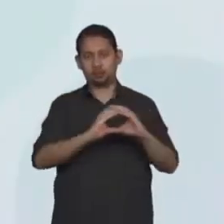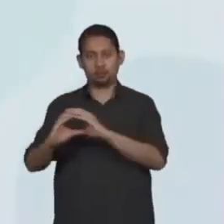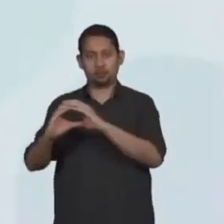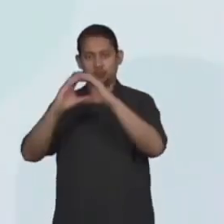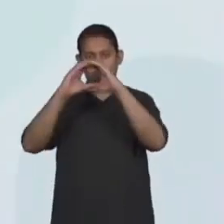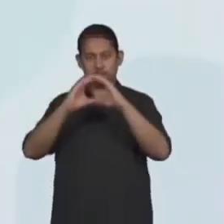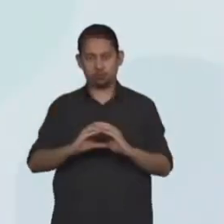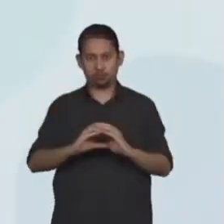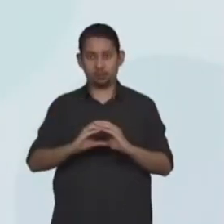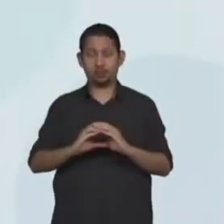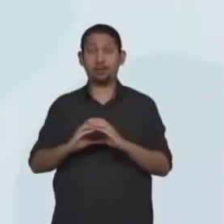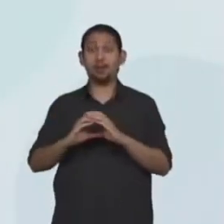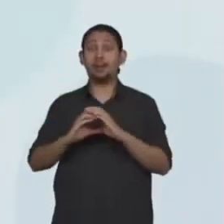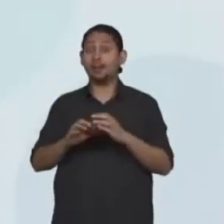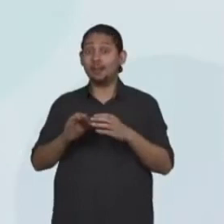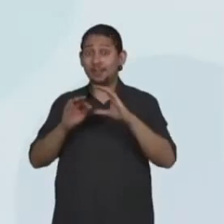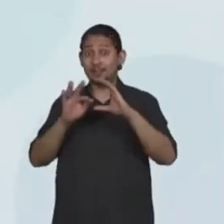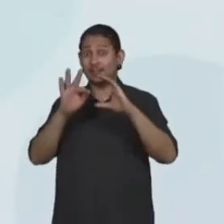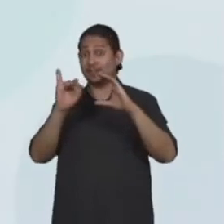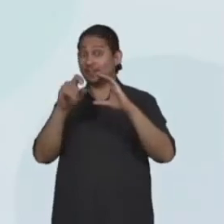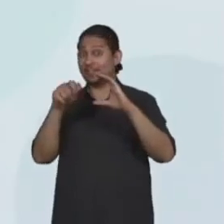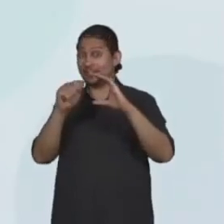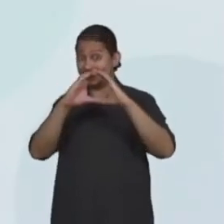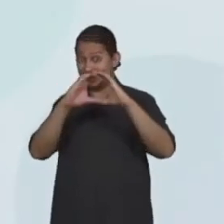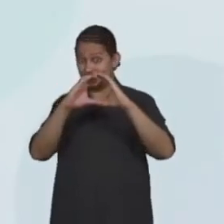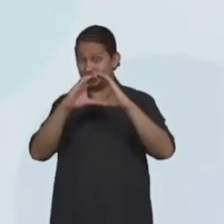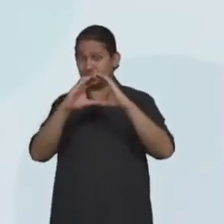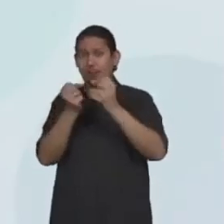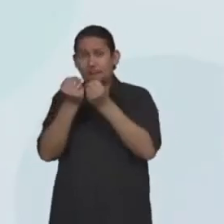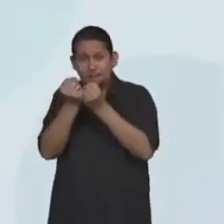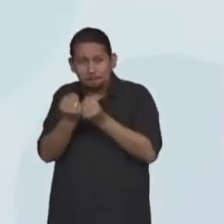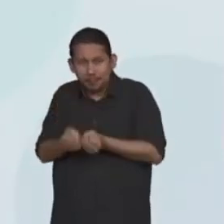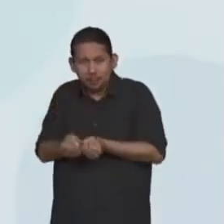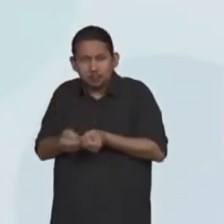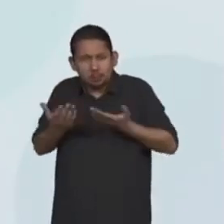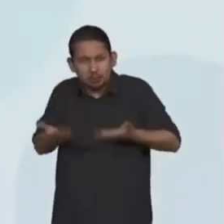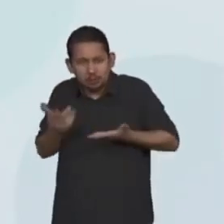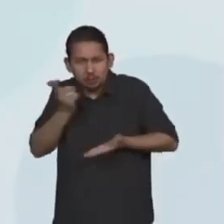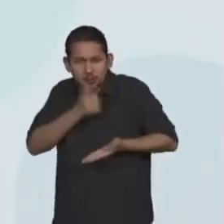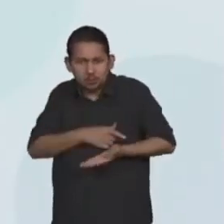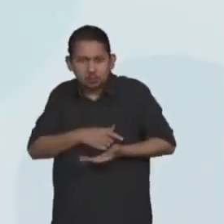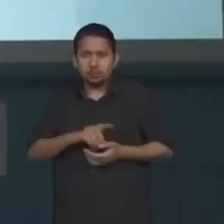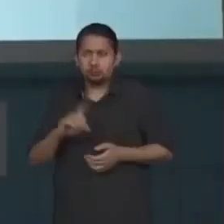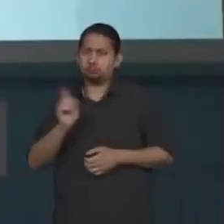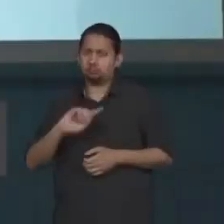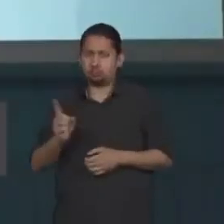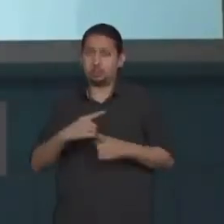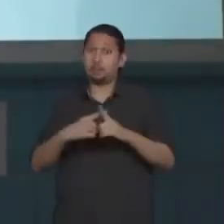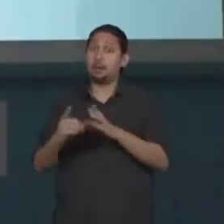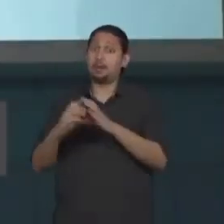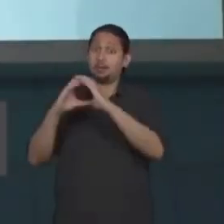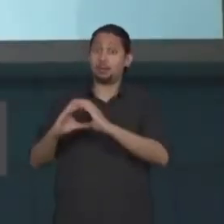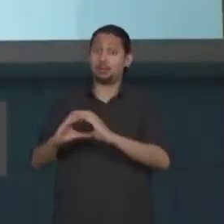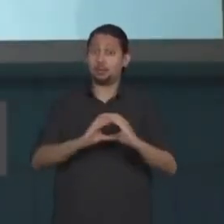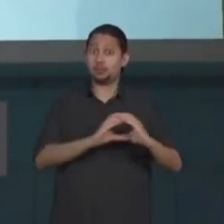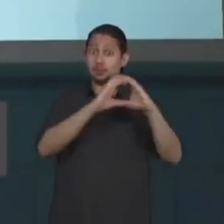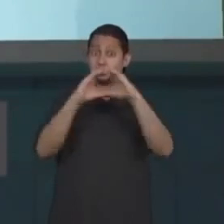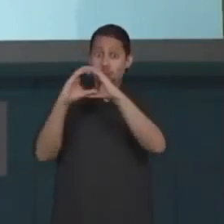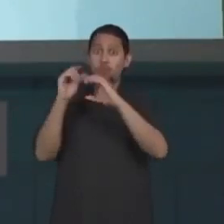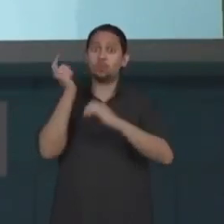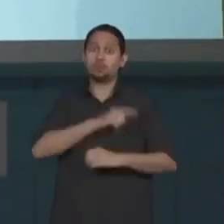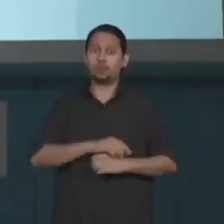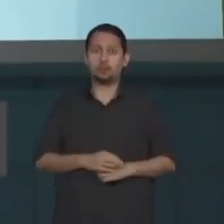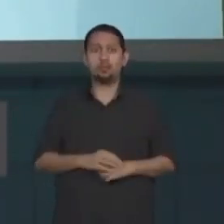geram redução do peso, mas as móveis sim, por meio da seguinte fórmula. Então, a polia fixa, se ela